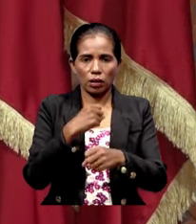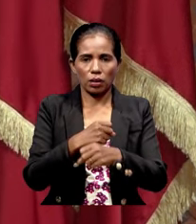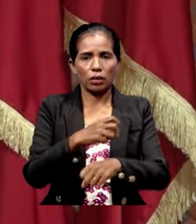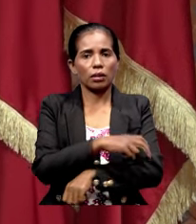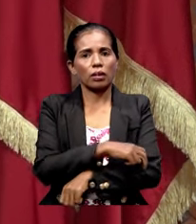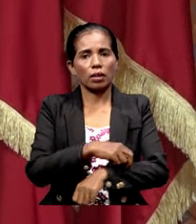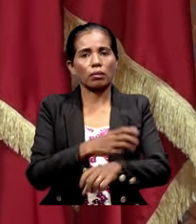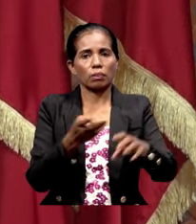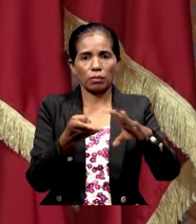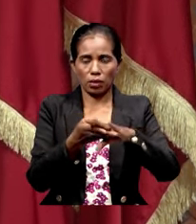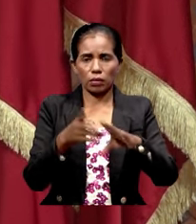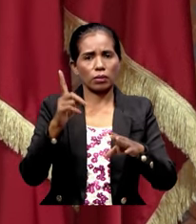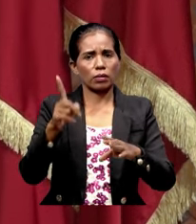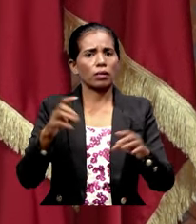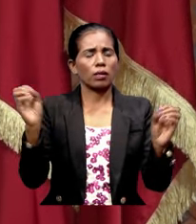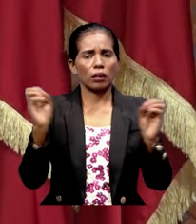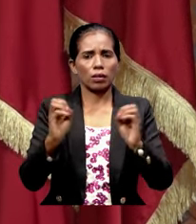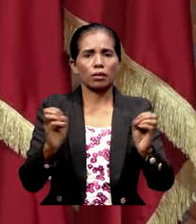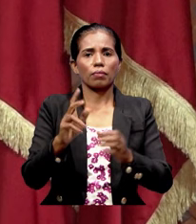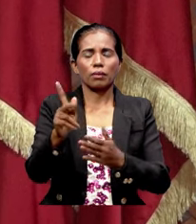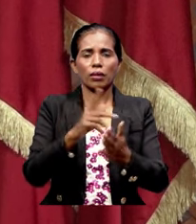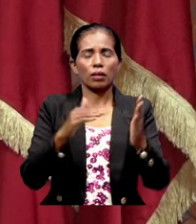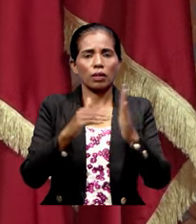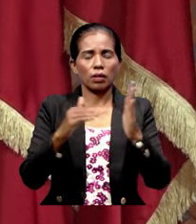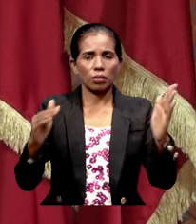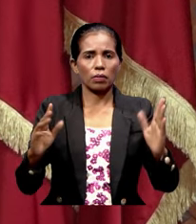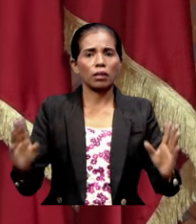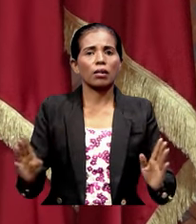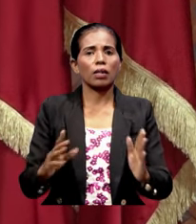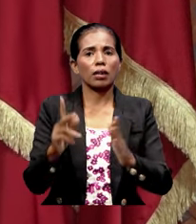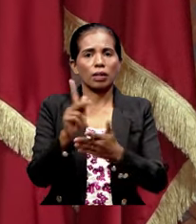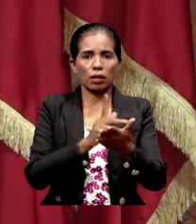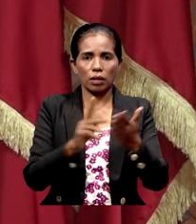los crimes, sério crime contra a humanidade,